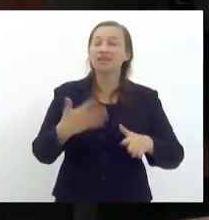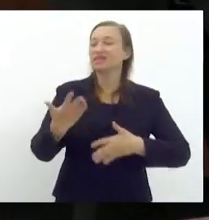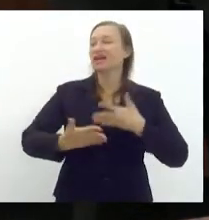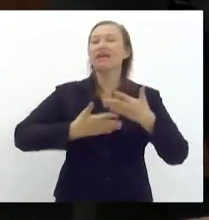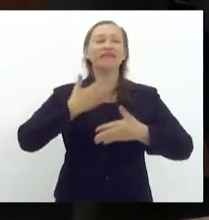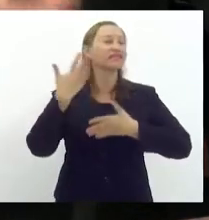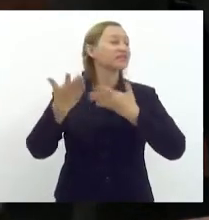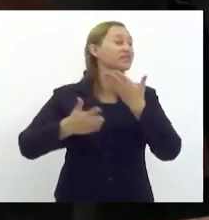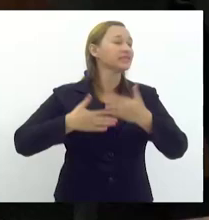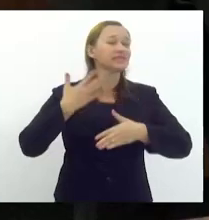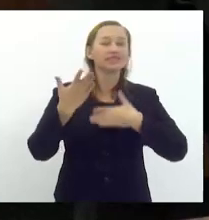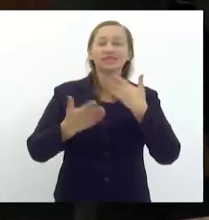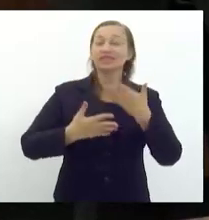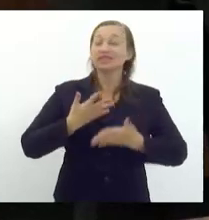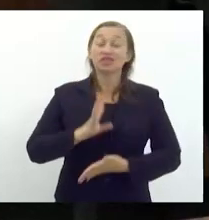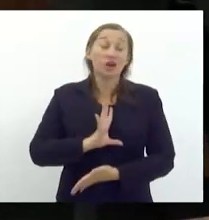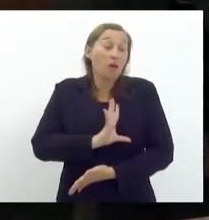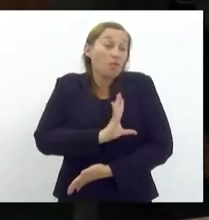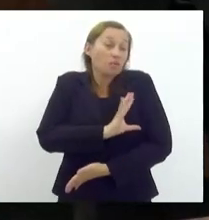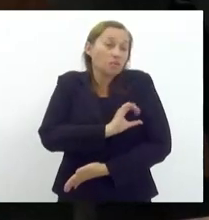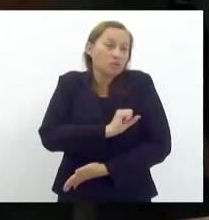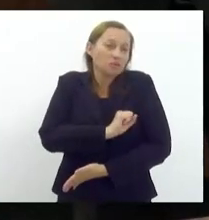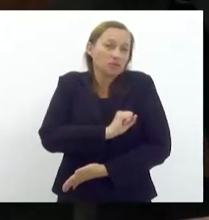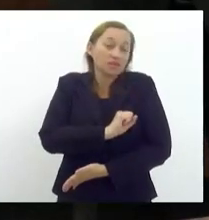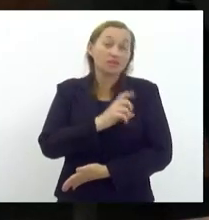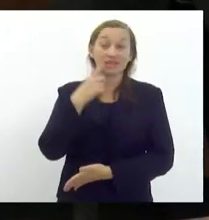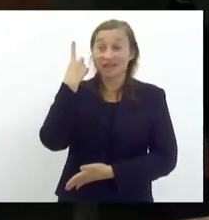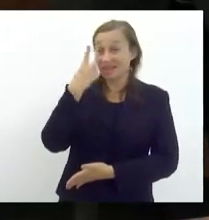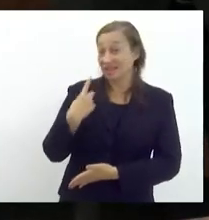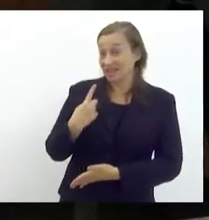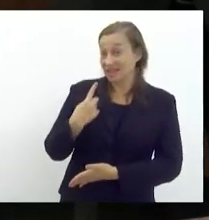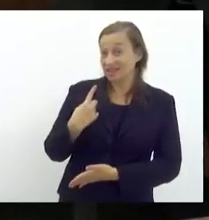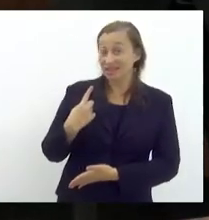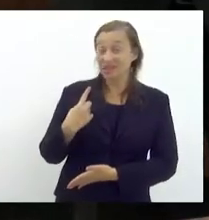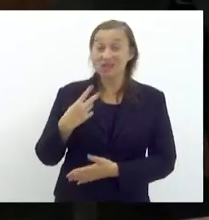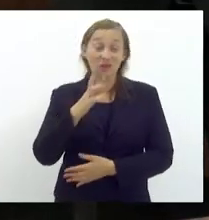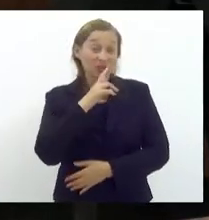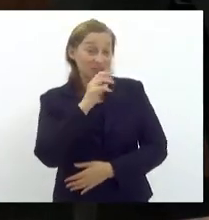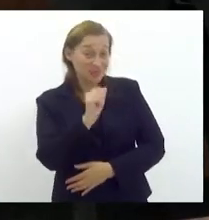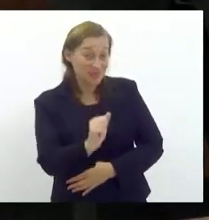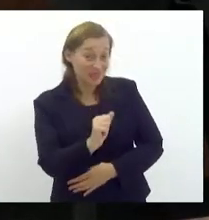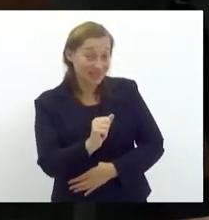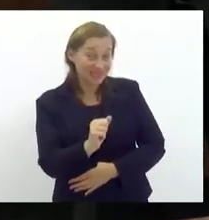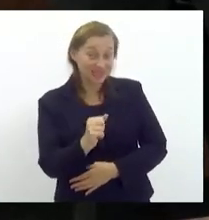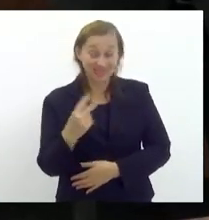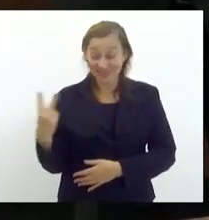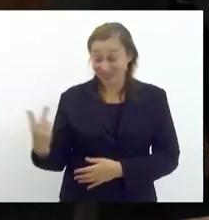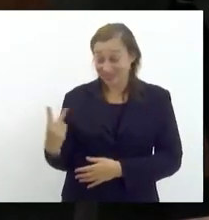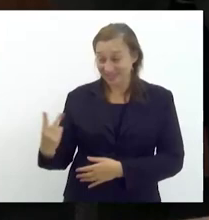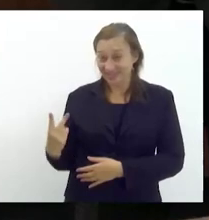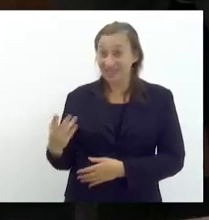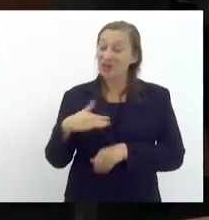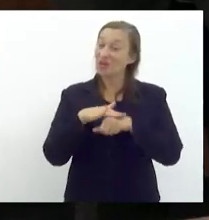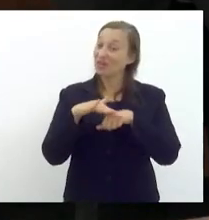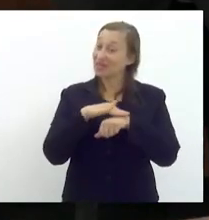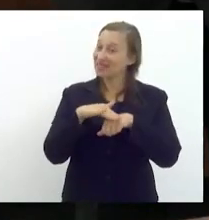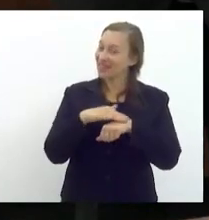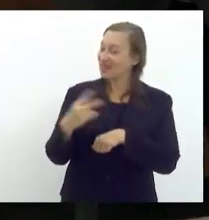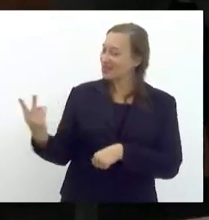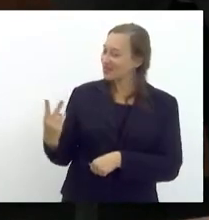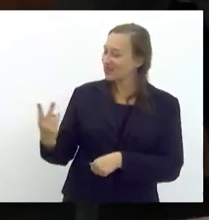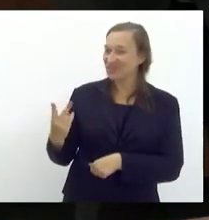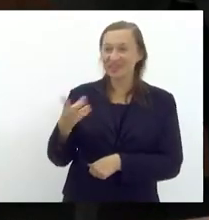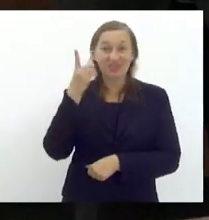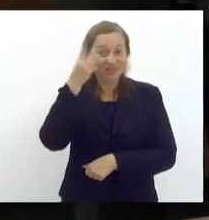alegria de amor entre a Dani Monteiro e o Rodrigo Amorim a gente aqui fica conversando aqui com os dois